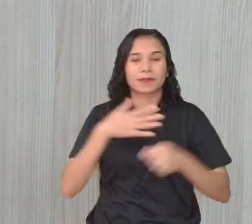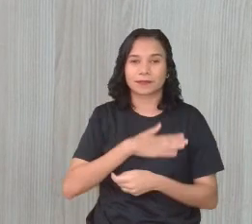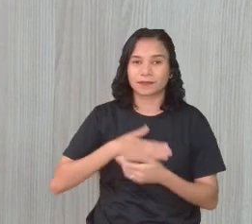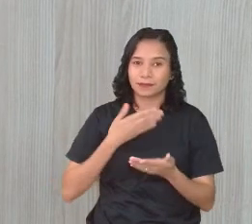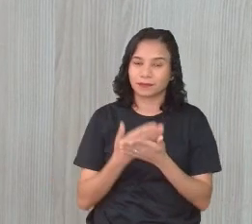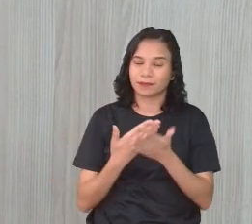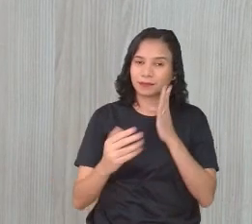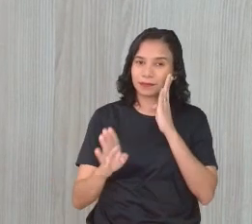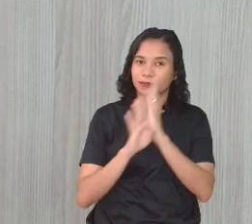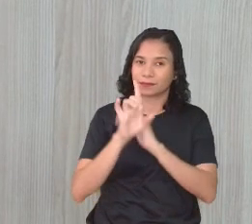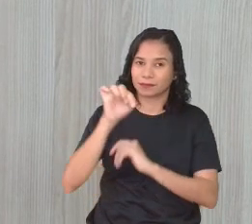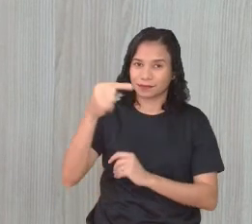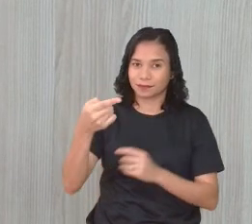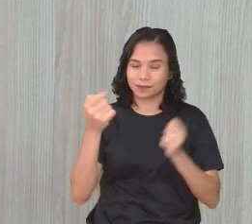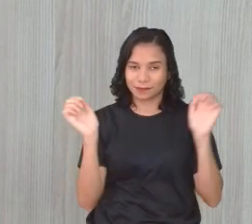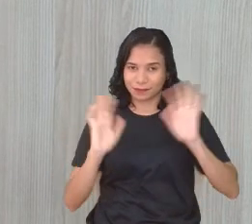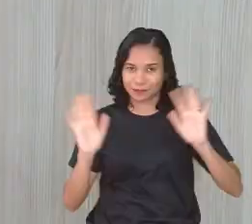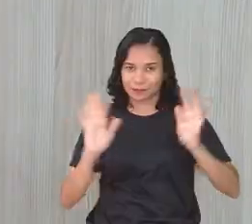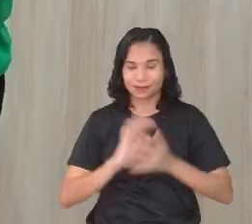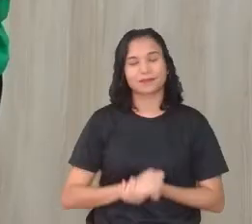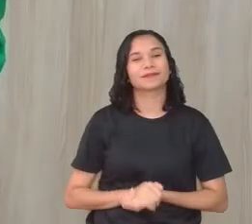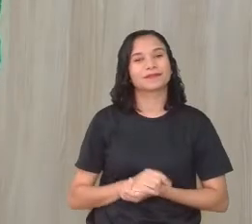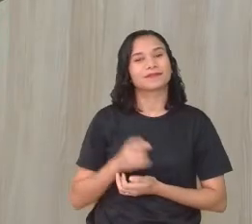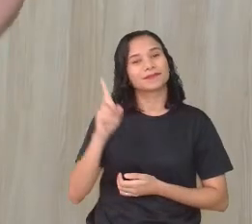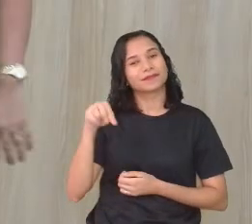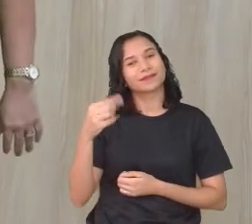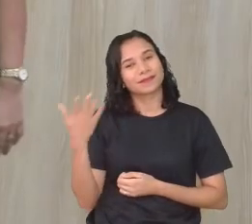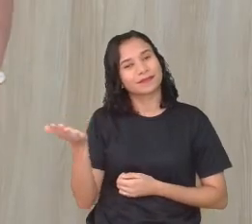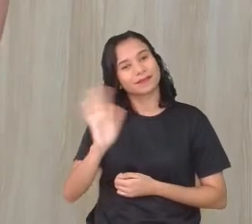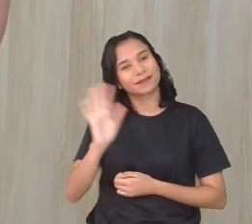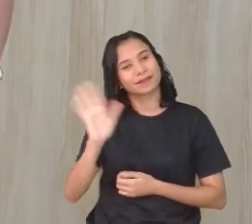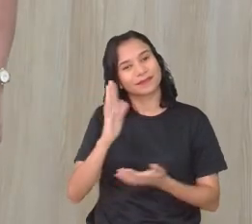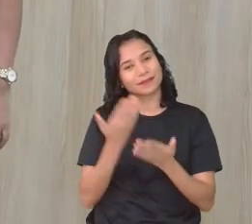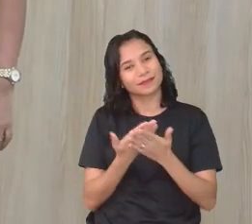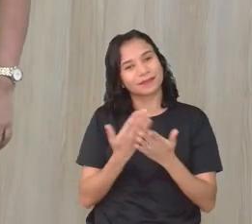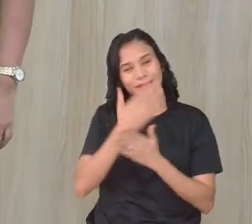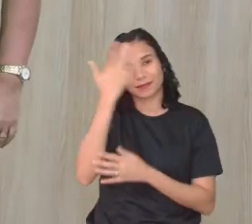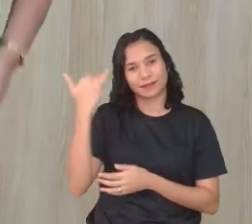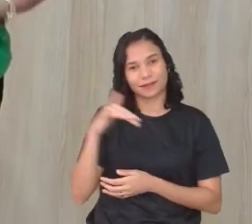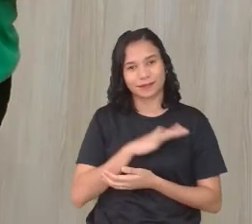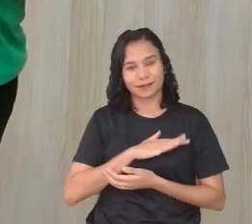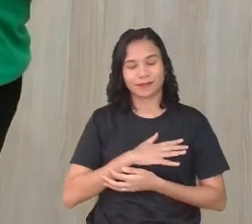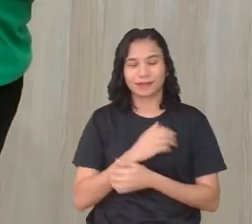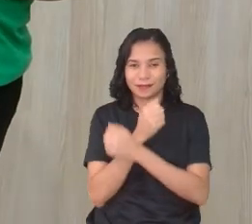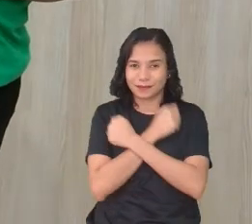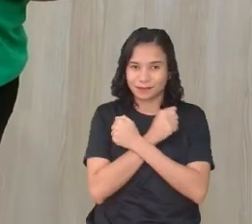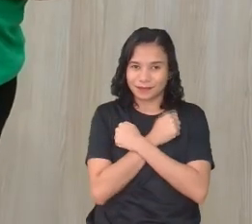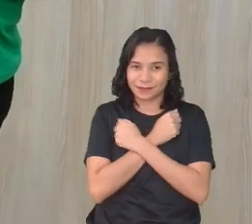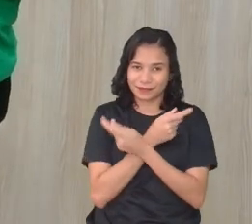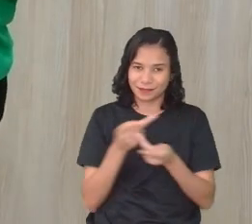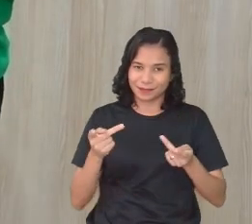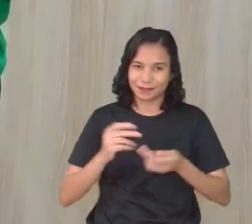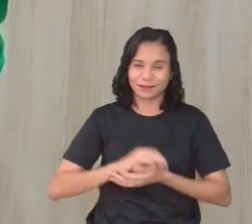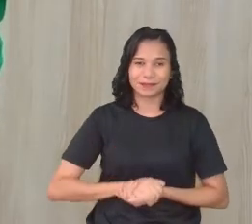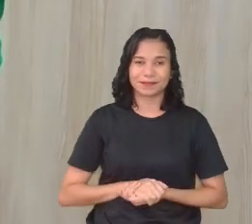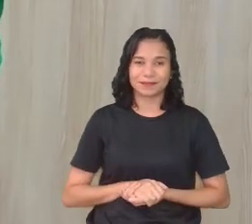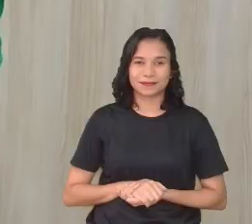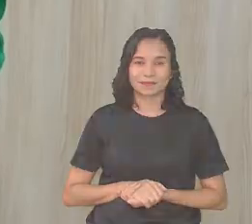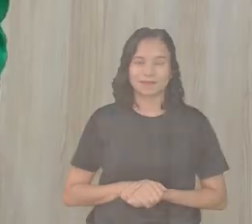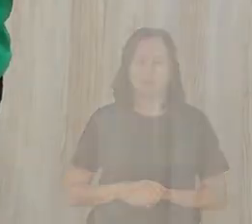gente se vê num próximo encontro. Até lá. Então, é isso. Até a próxima, pessoal. Um abração para vocês.